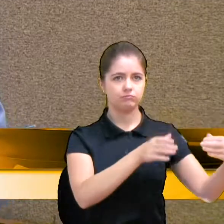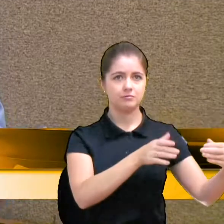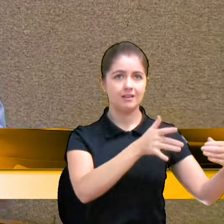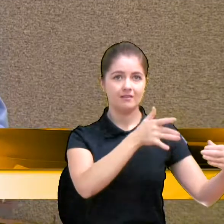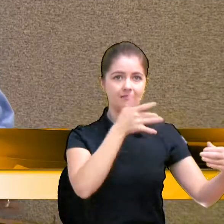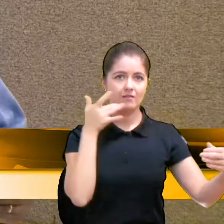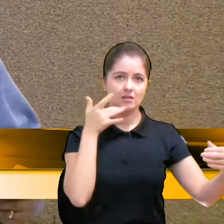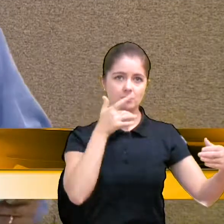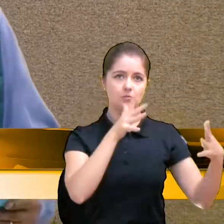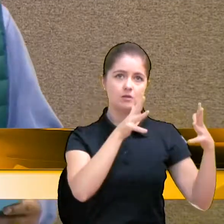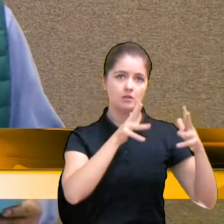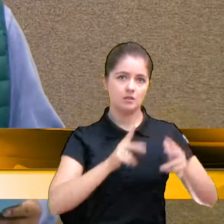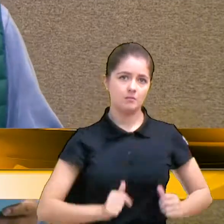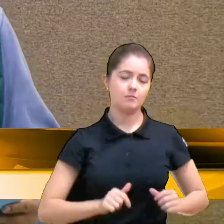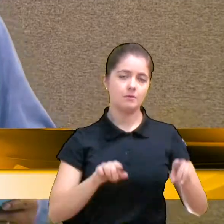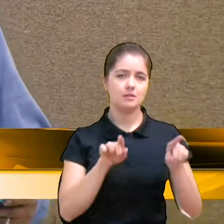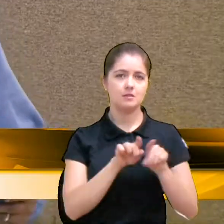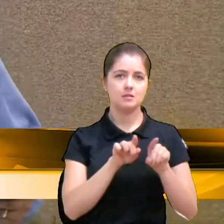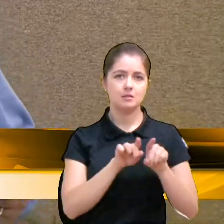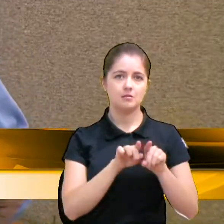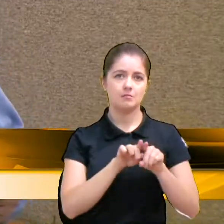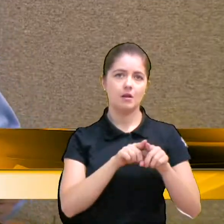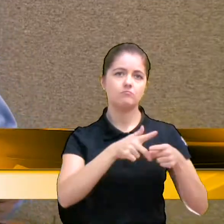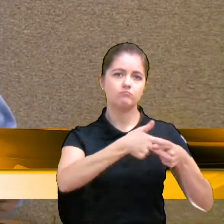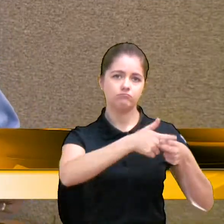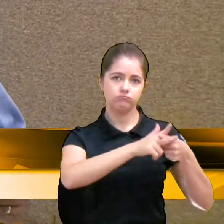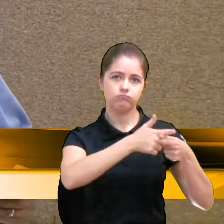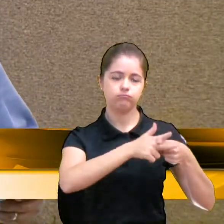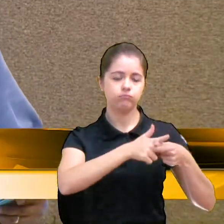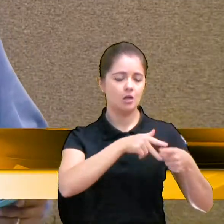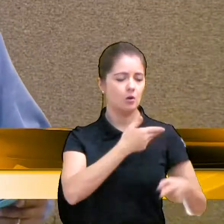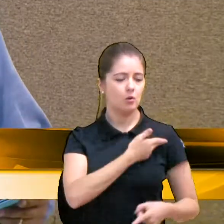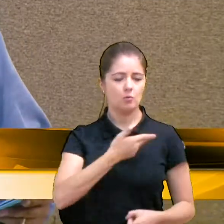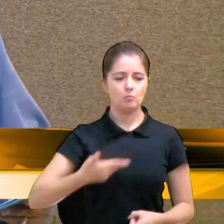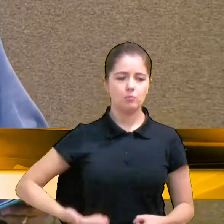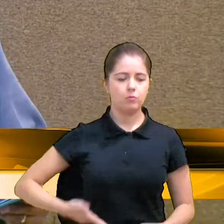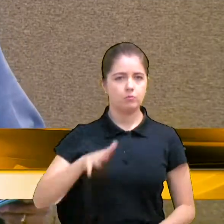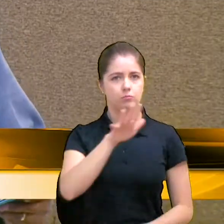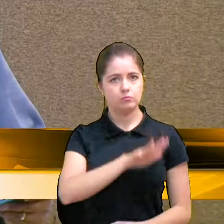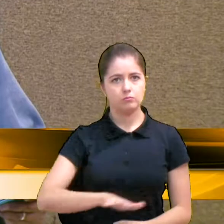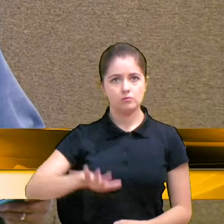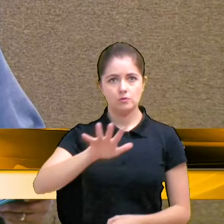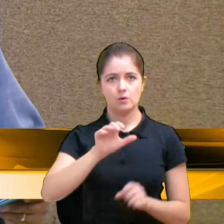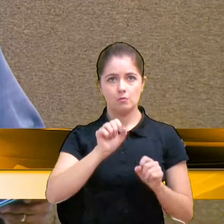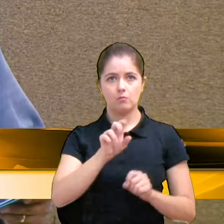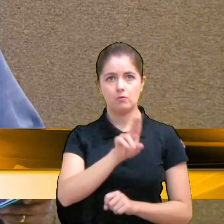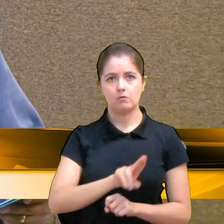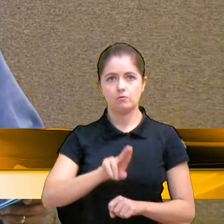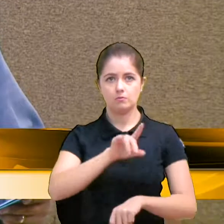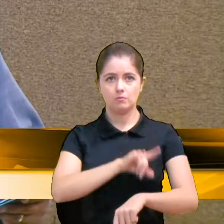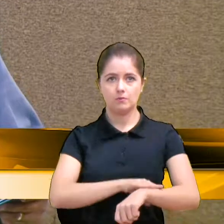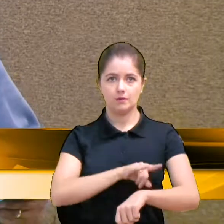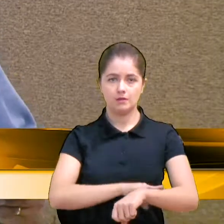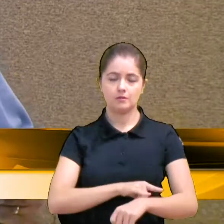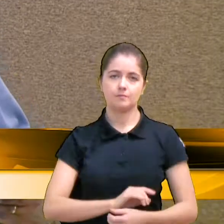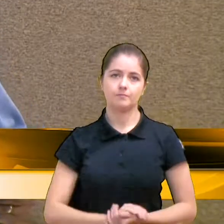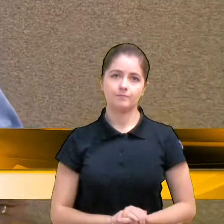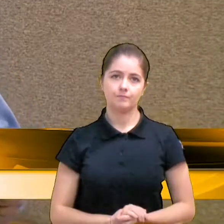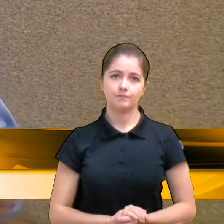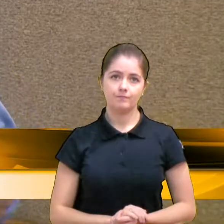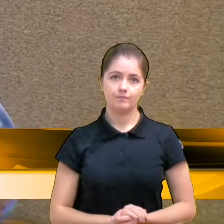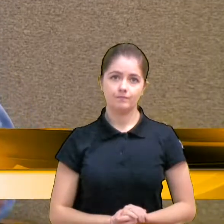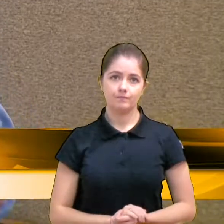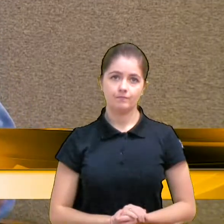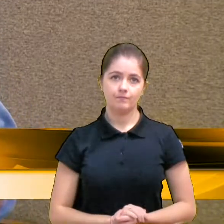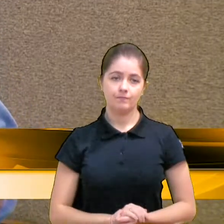limpeza, podendo ser usados pelo público em geral. Ao ser analisada a matéria pela Comissão de Constituição, Justiça e Legislação, esta registrou que